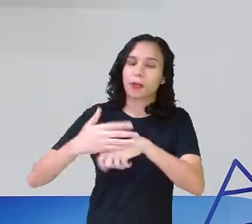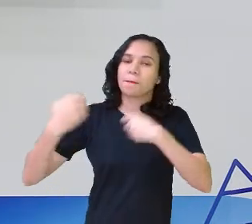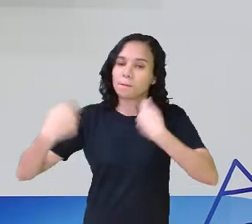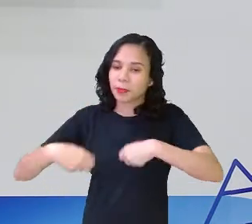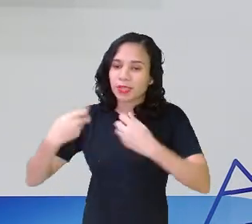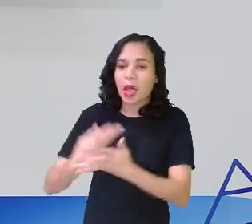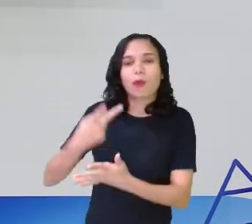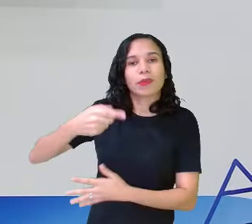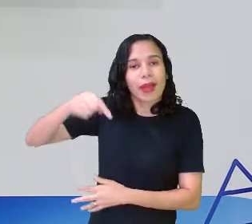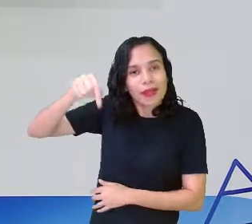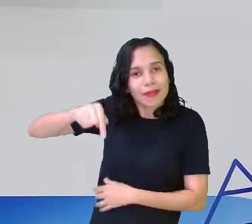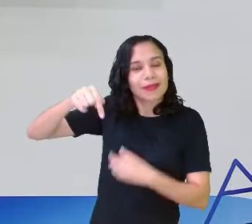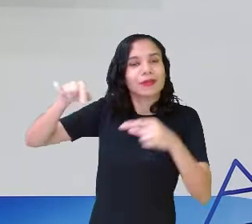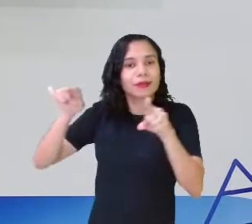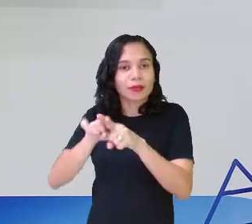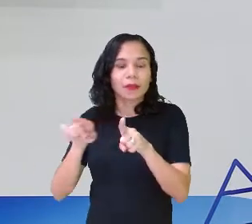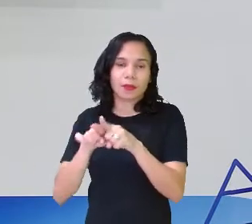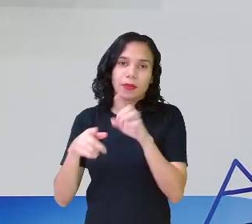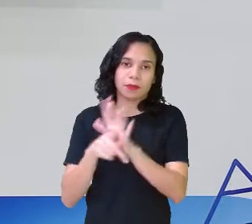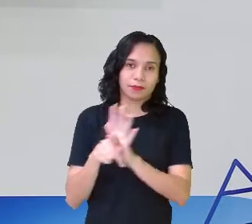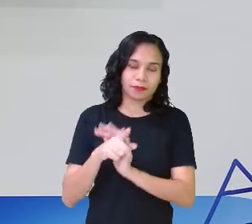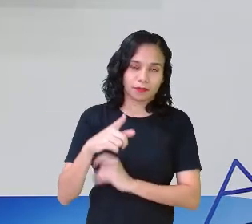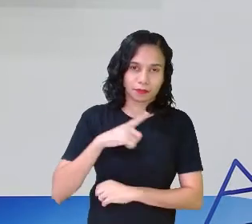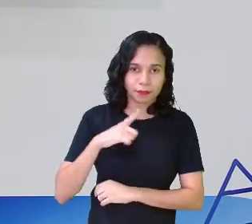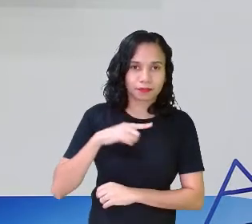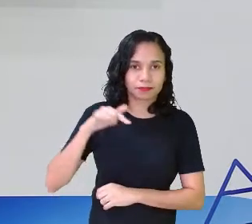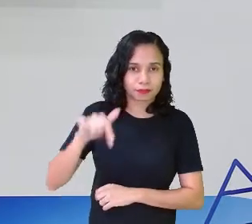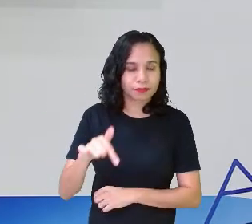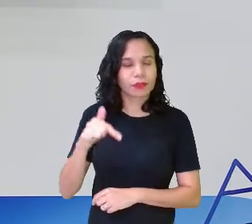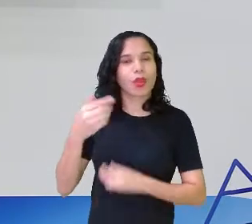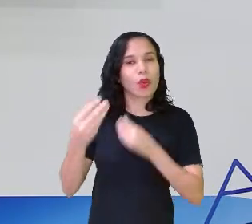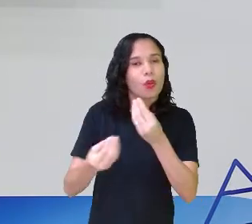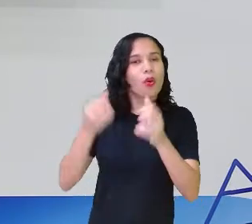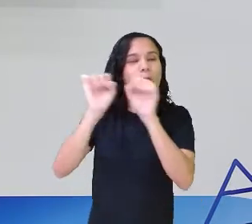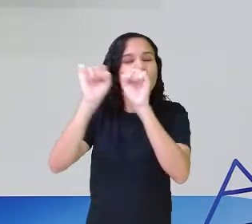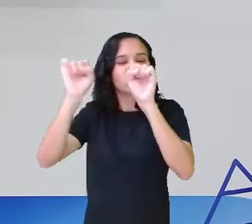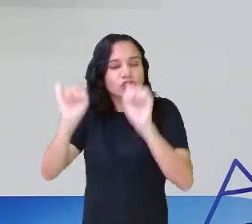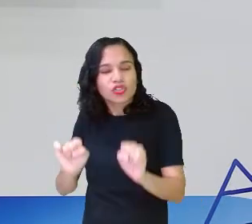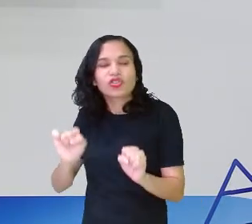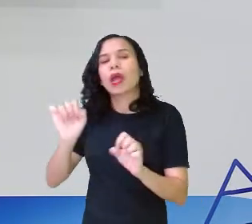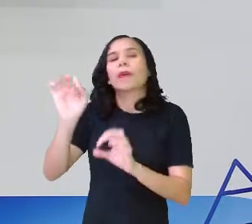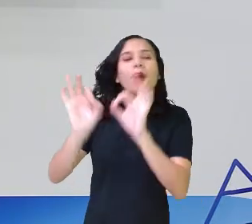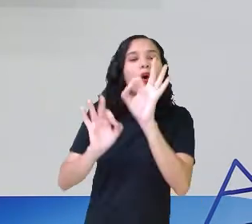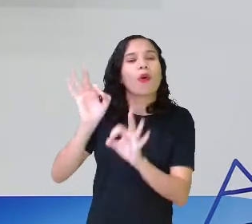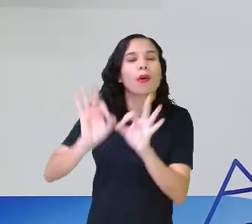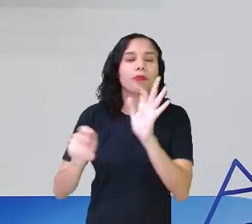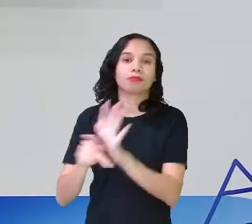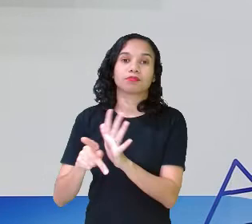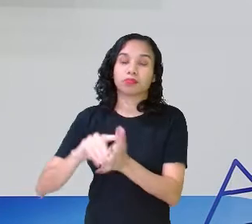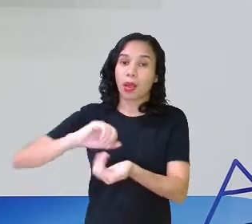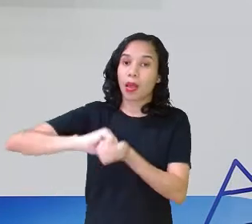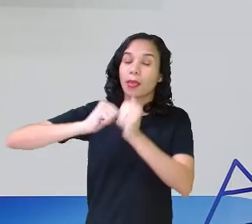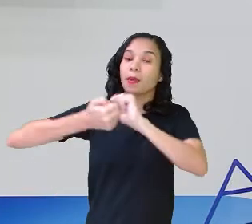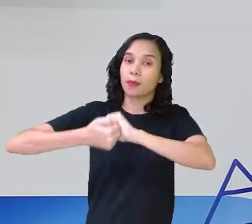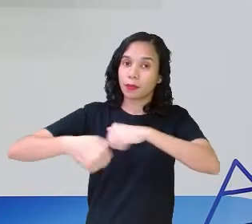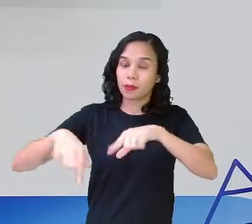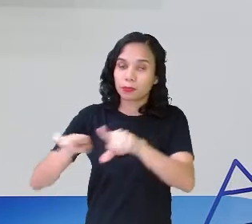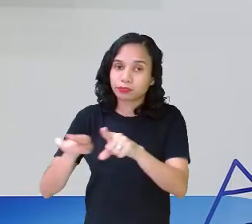precisam acontecer com o estudante na sala regular, de forma sistemática, de forma regular,